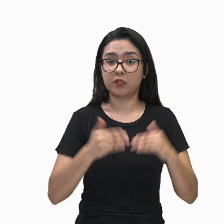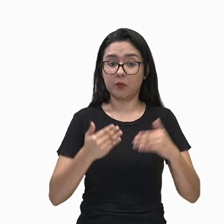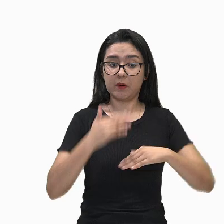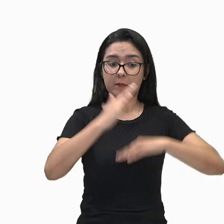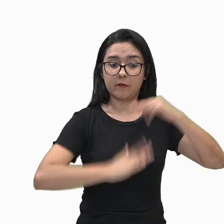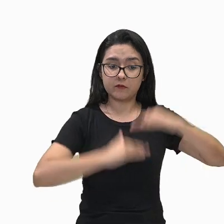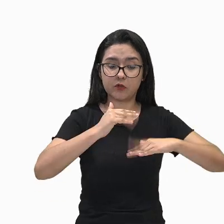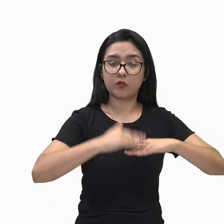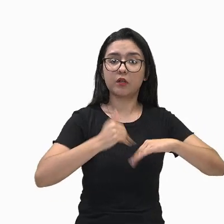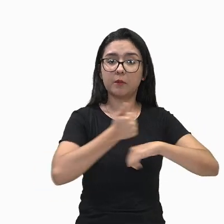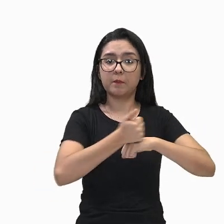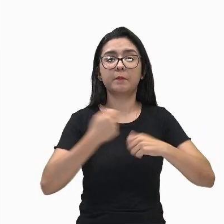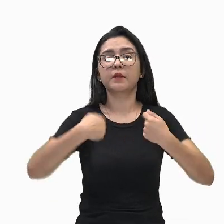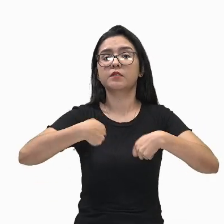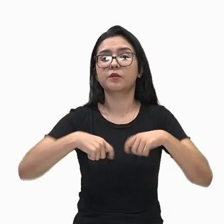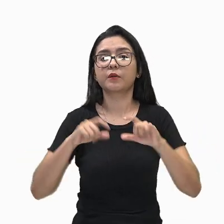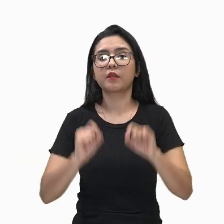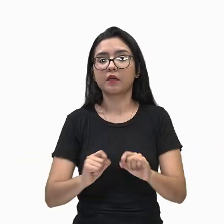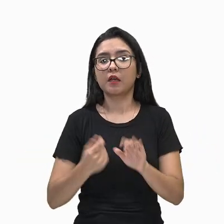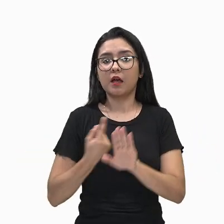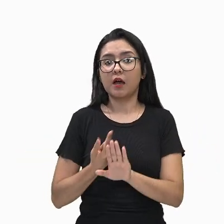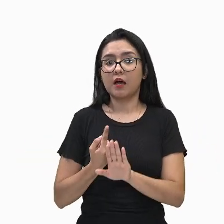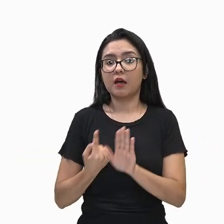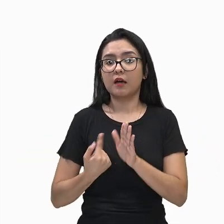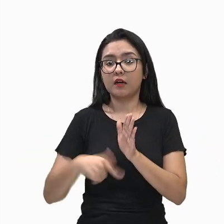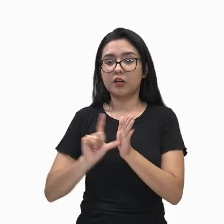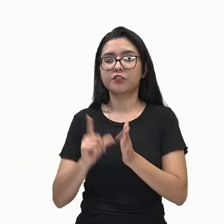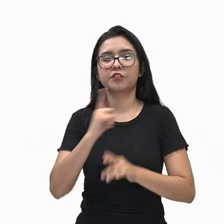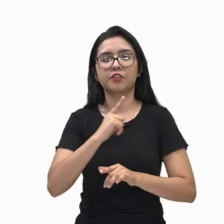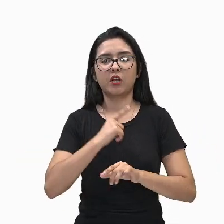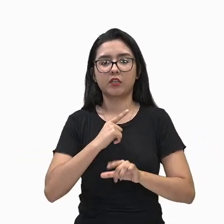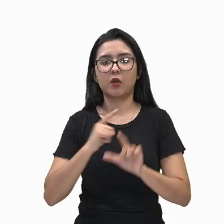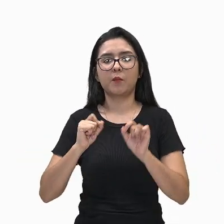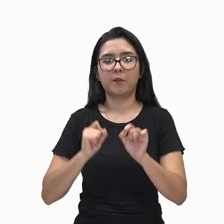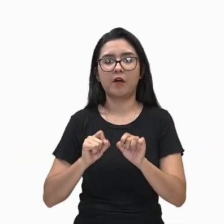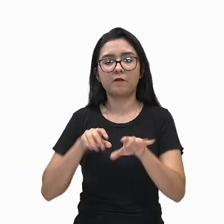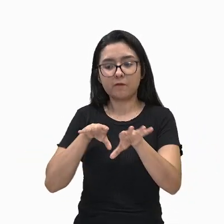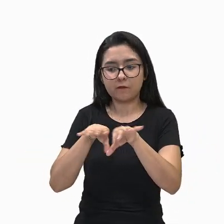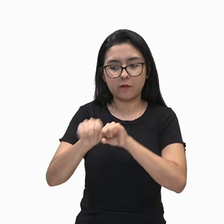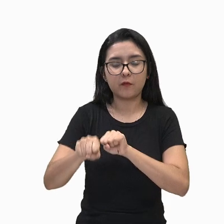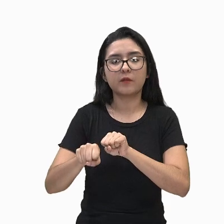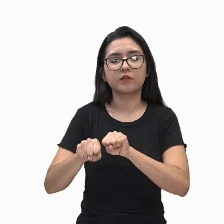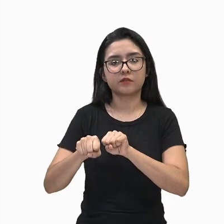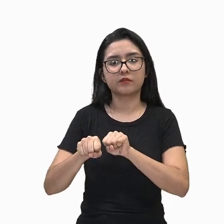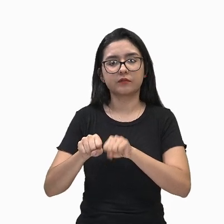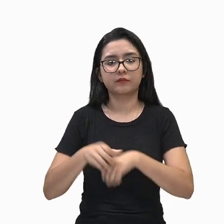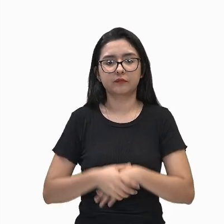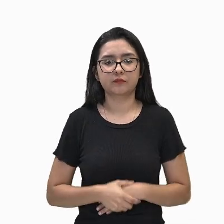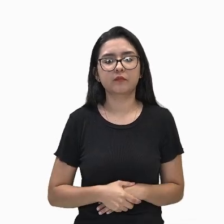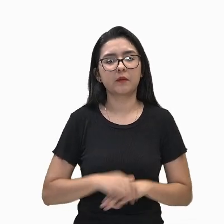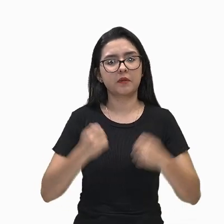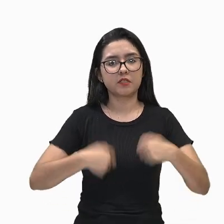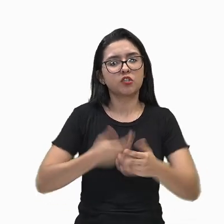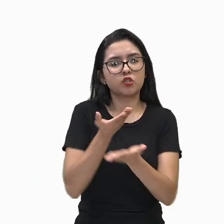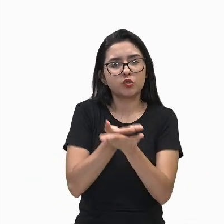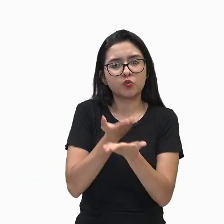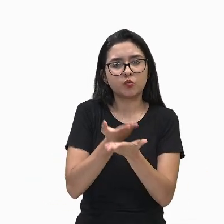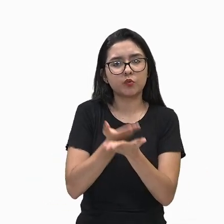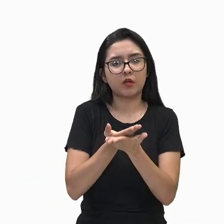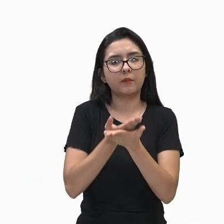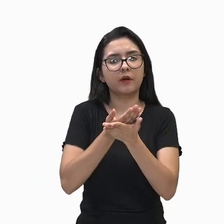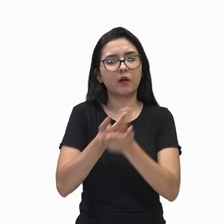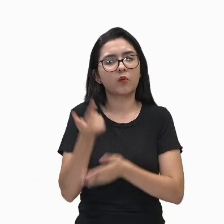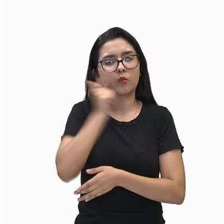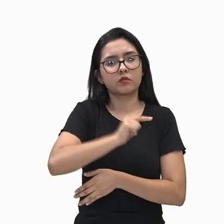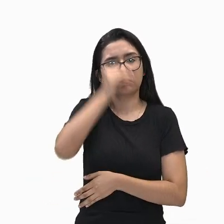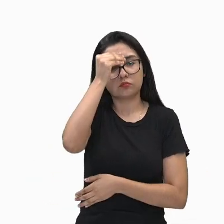é preciso que haja tido uma capacitação, ou seja, uma adquisição de conhecimentos especializados.